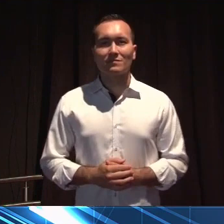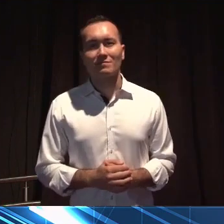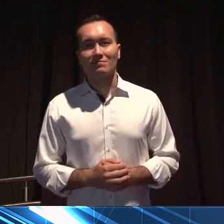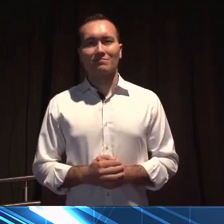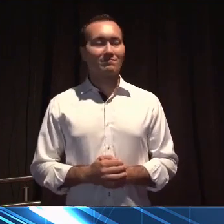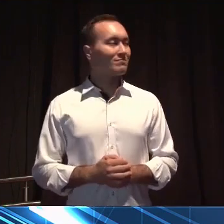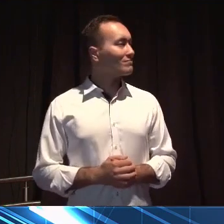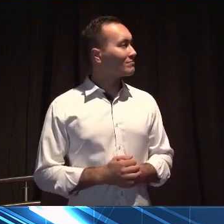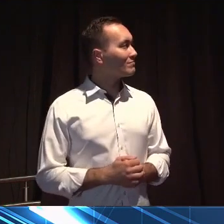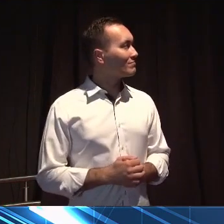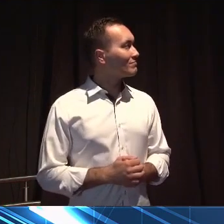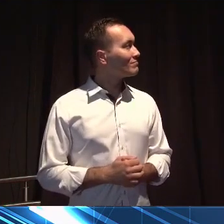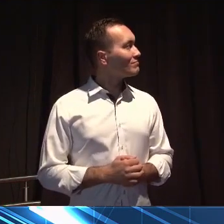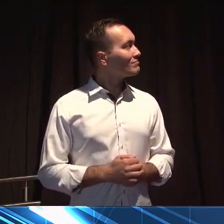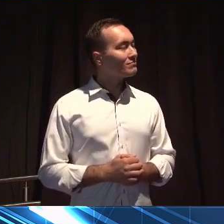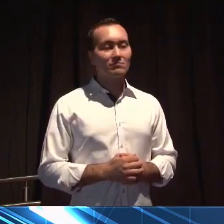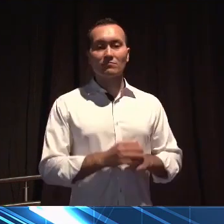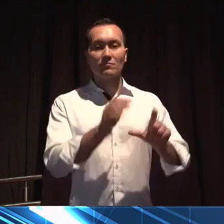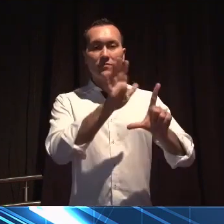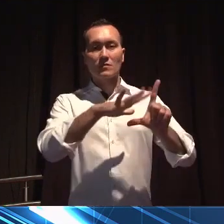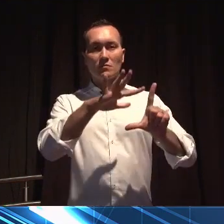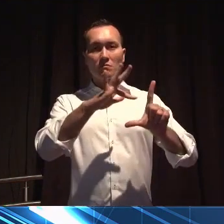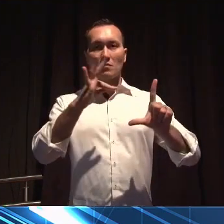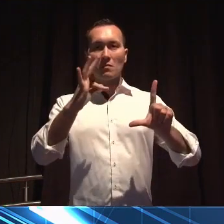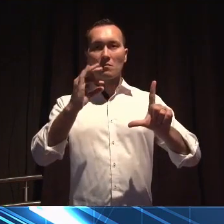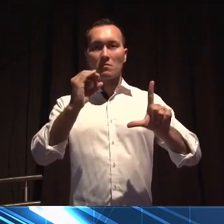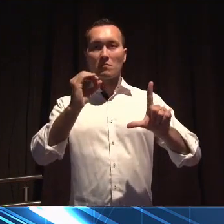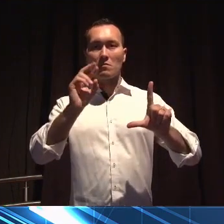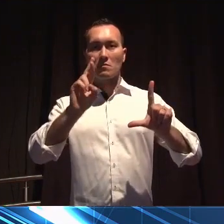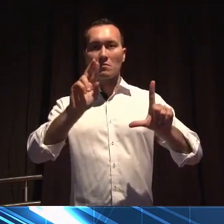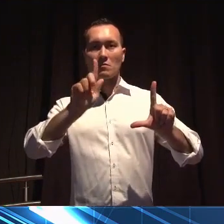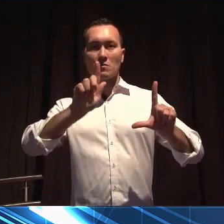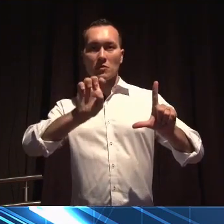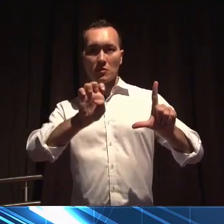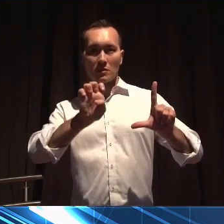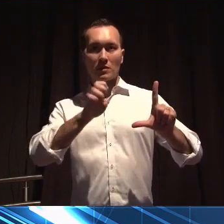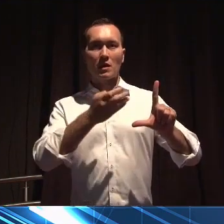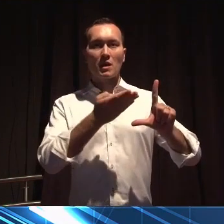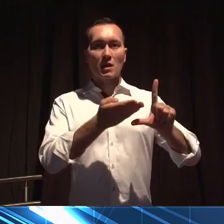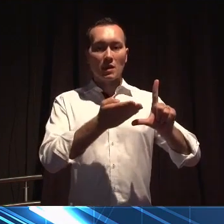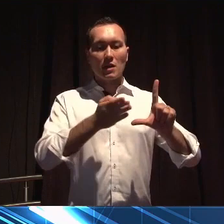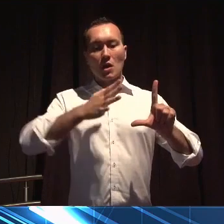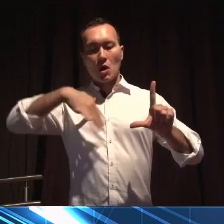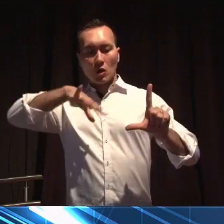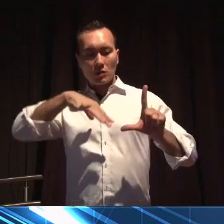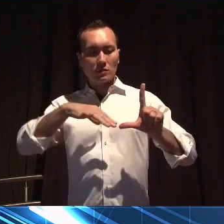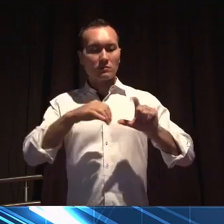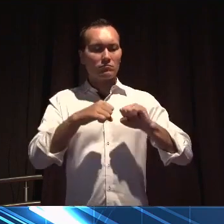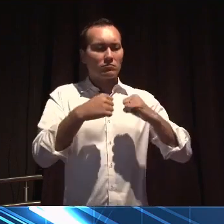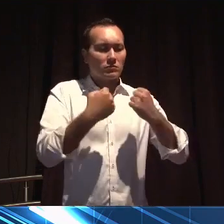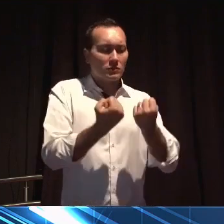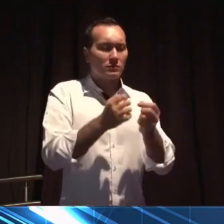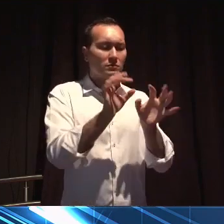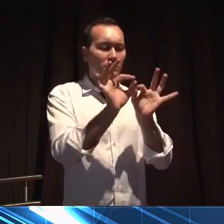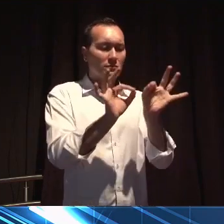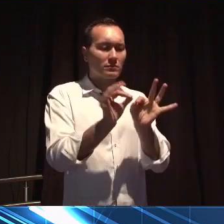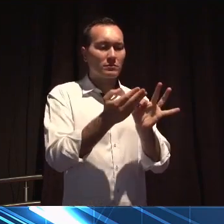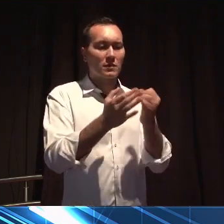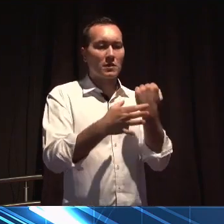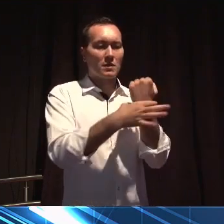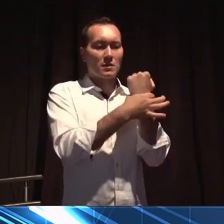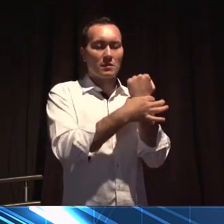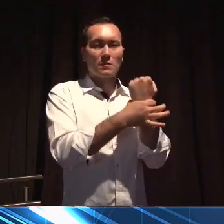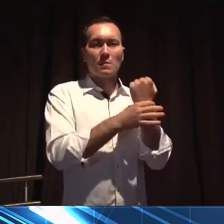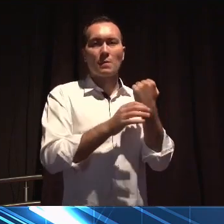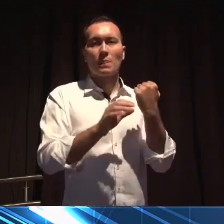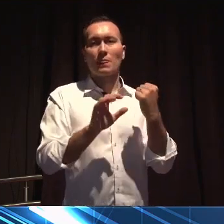infraestrutura serverless ainda, que fosse segura, escalável e confiável. Por que isso? Porque a gente queria migrar as pessoas de server